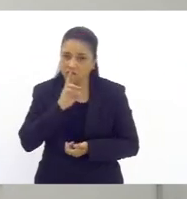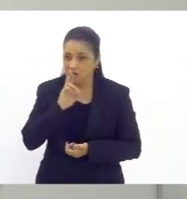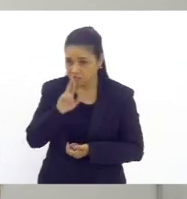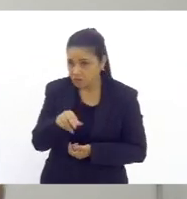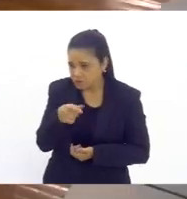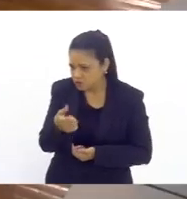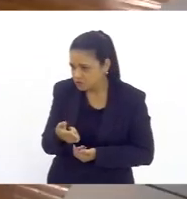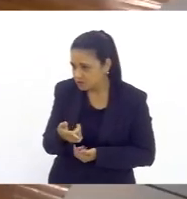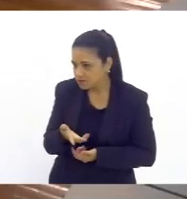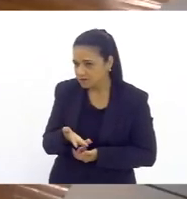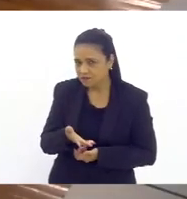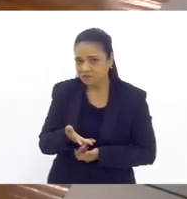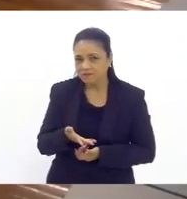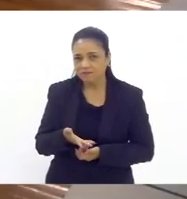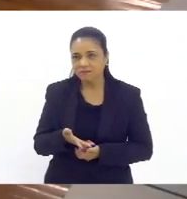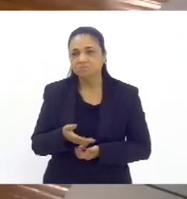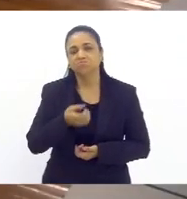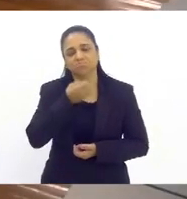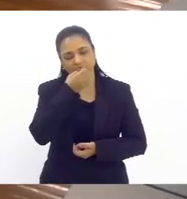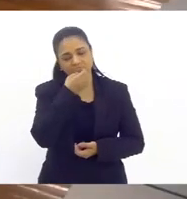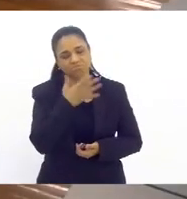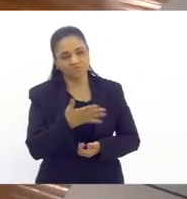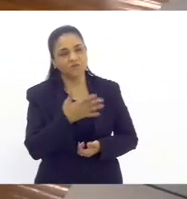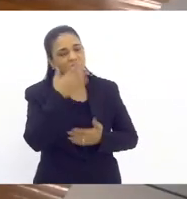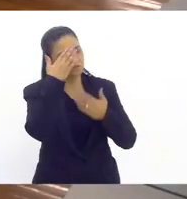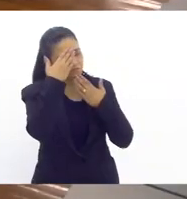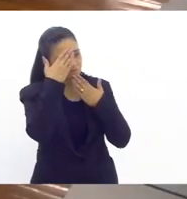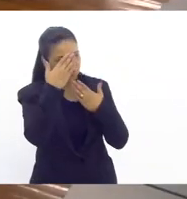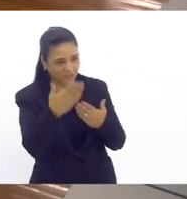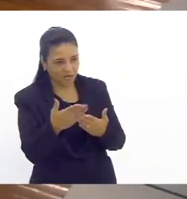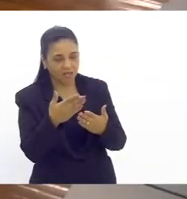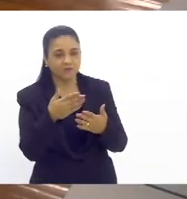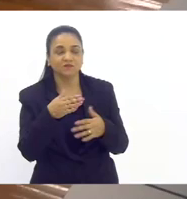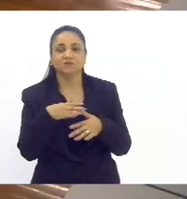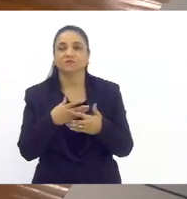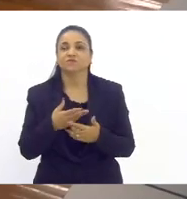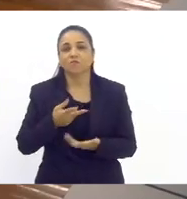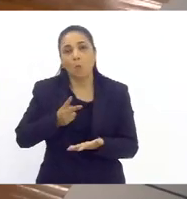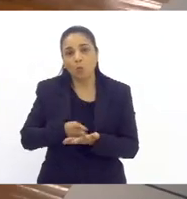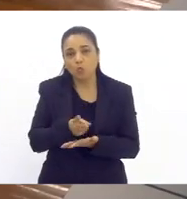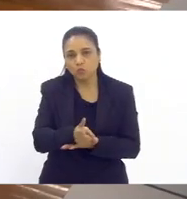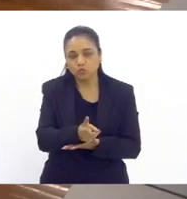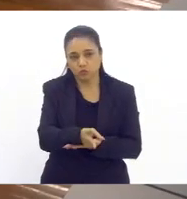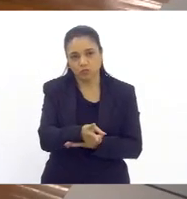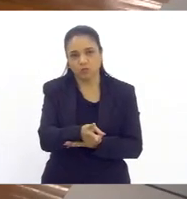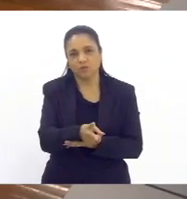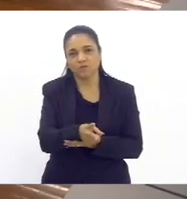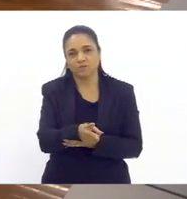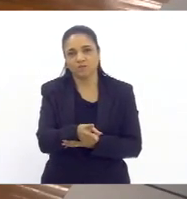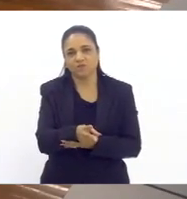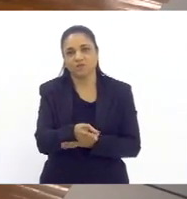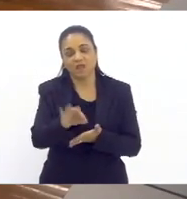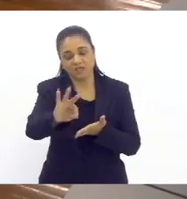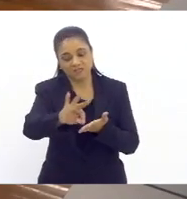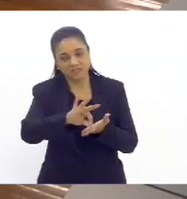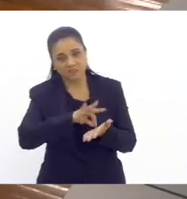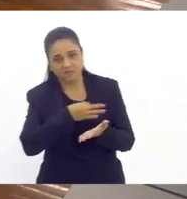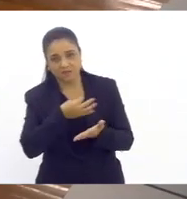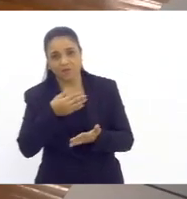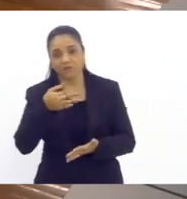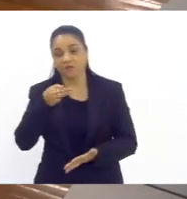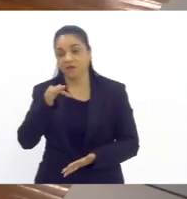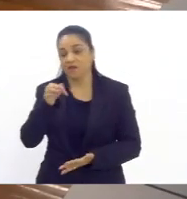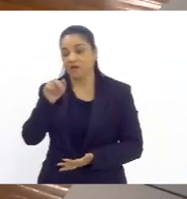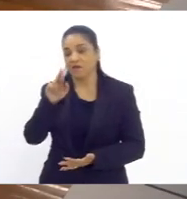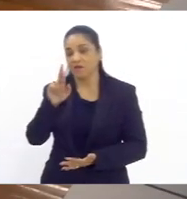do Senhor muito bem obrigado Vamos seguir então a próxima inscrição é o Francisco